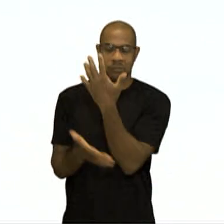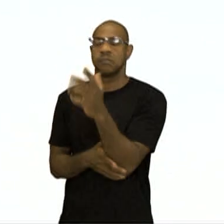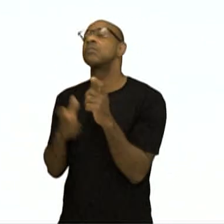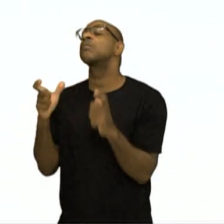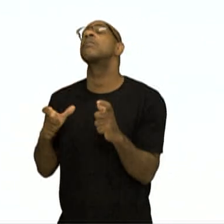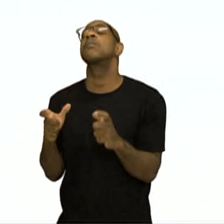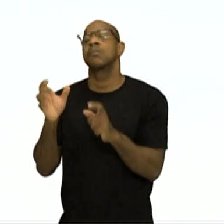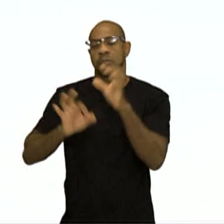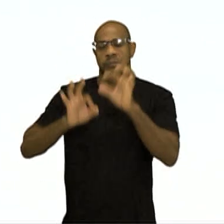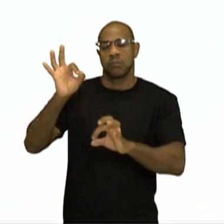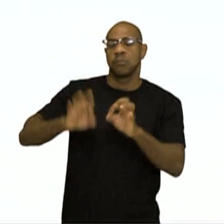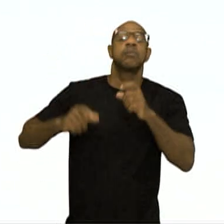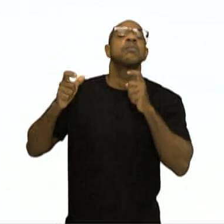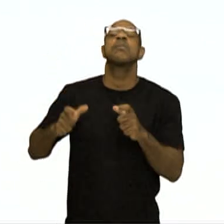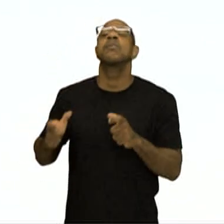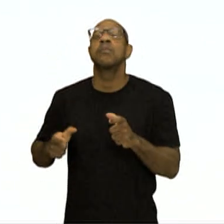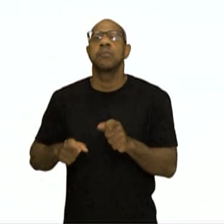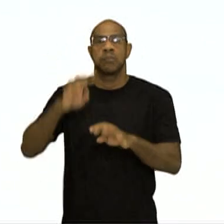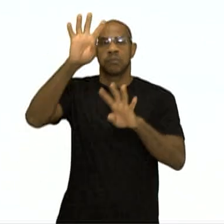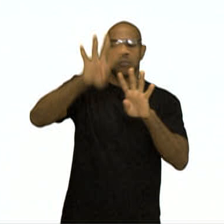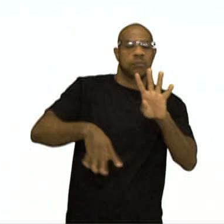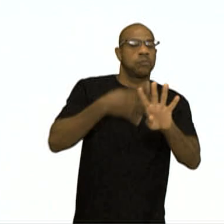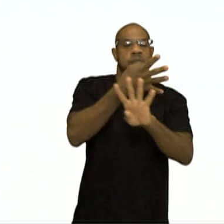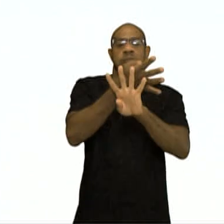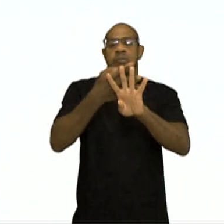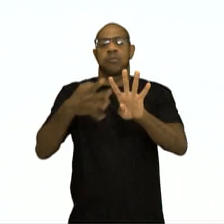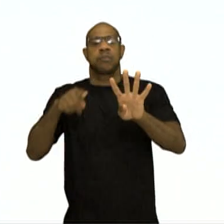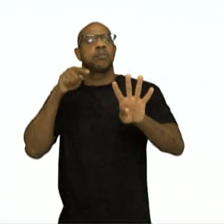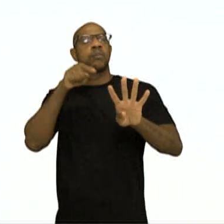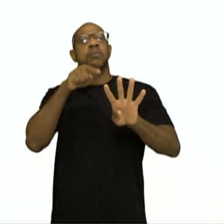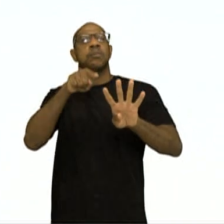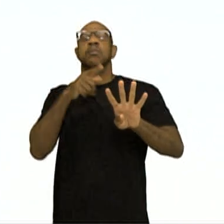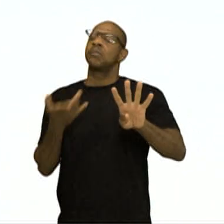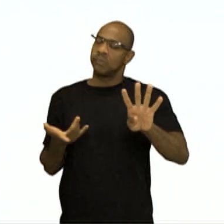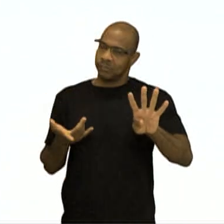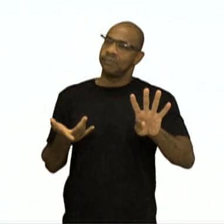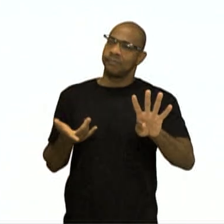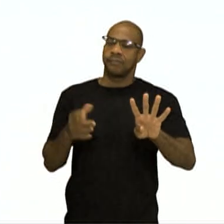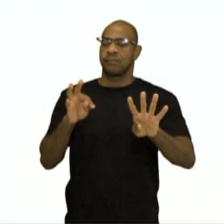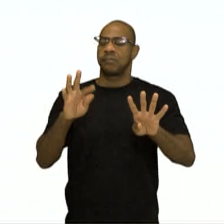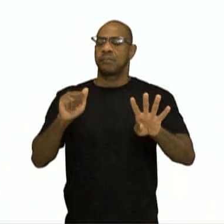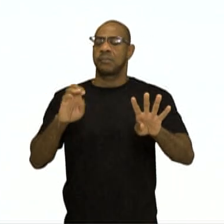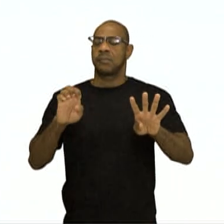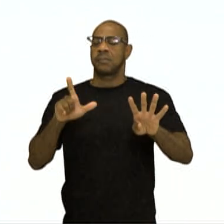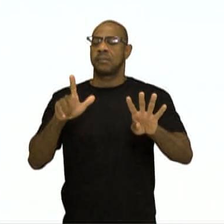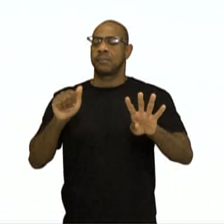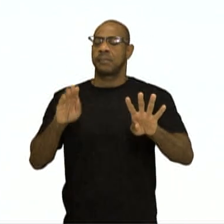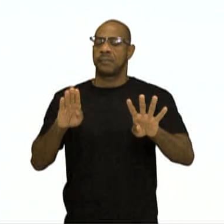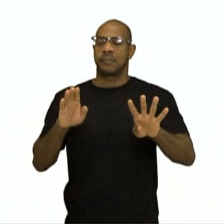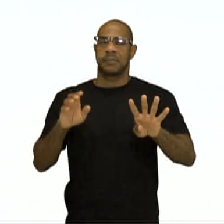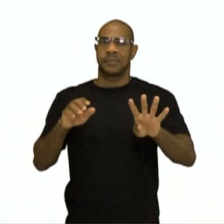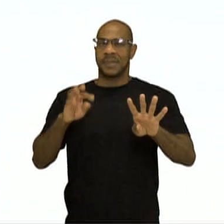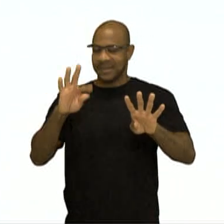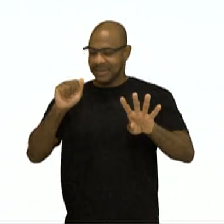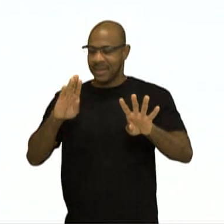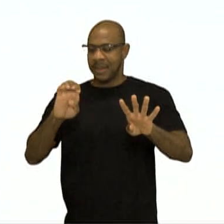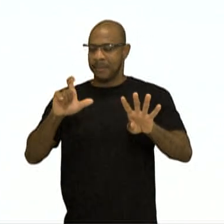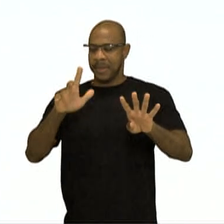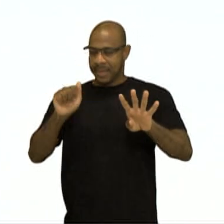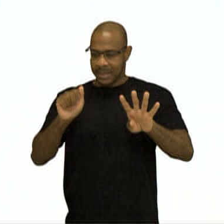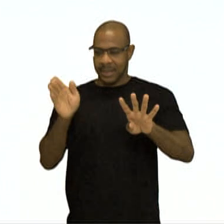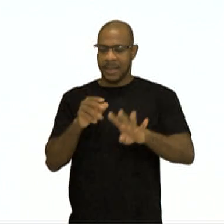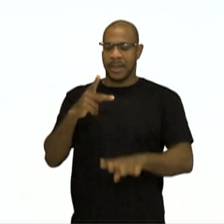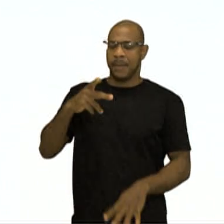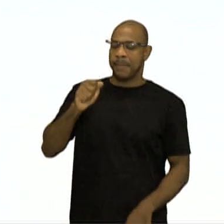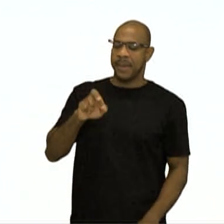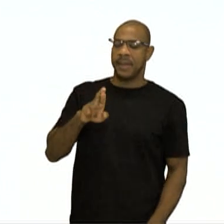estar organizados. E como é essa organização? Numa tabela periódica que nós temos